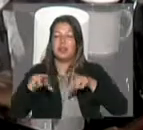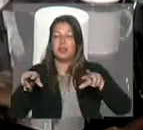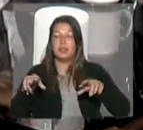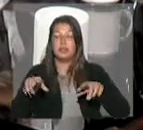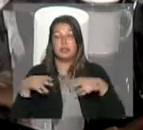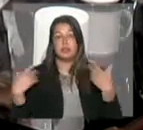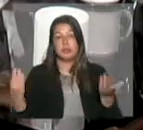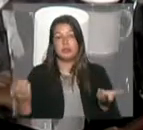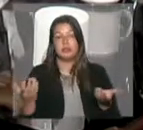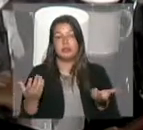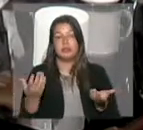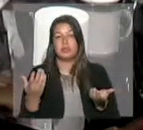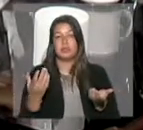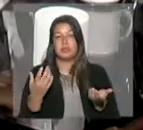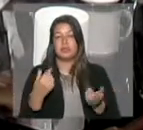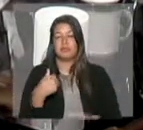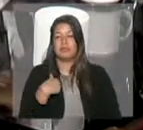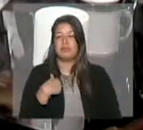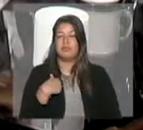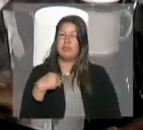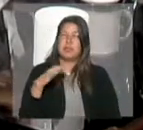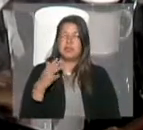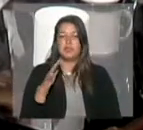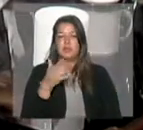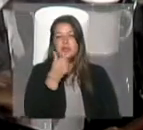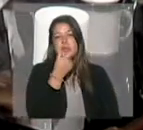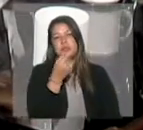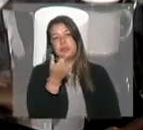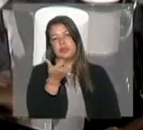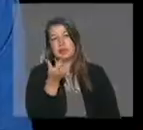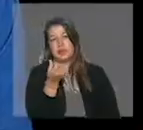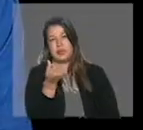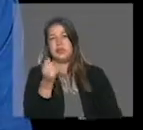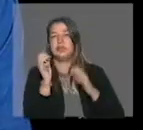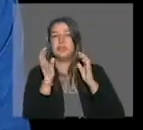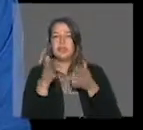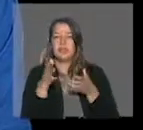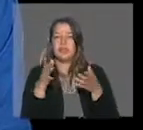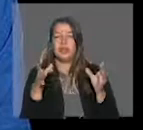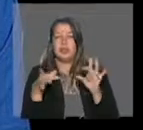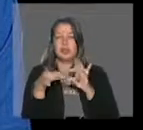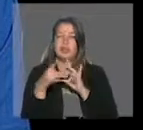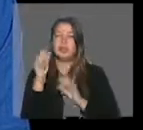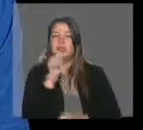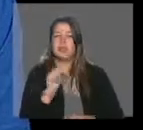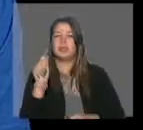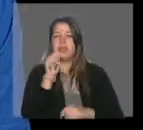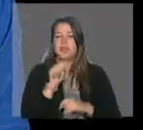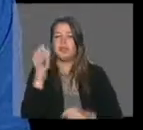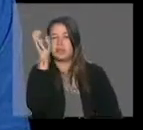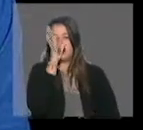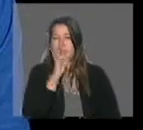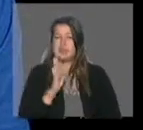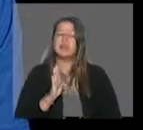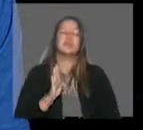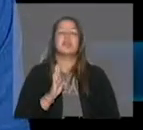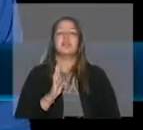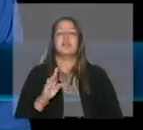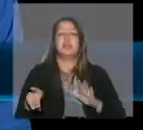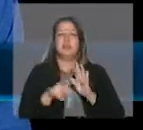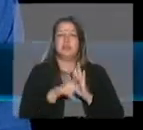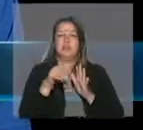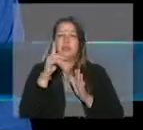tantos outros cineclubes. E isso chegou até 2006, quando eu já estava envolvido com a Associação Brasileira de